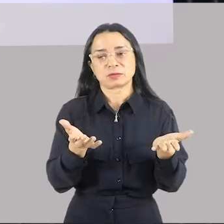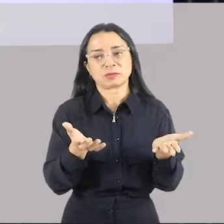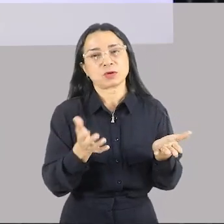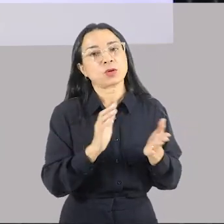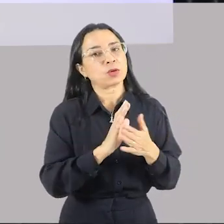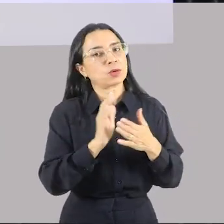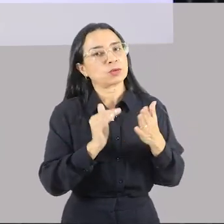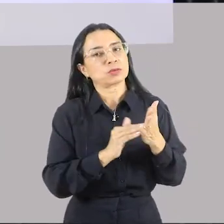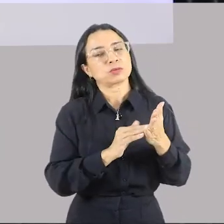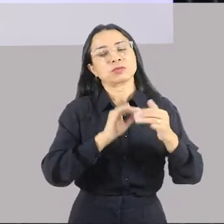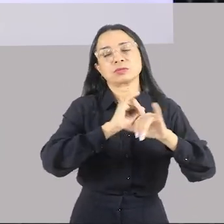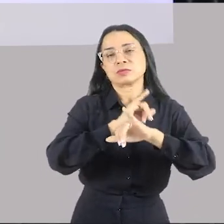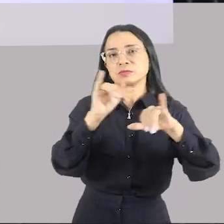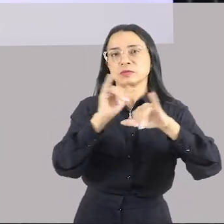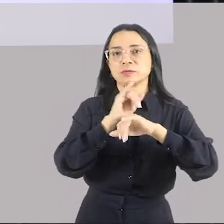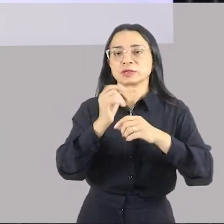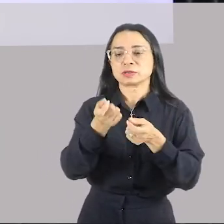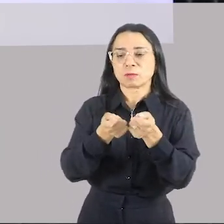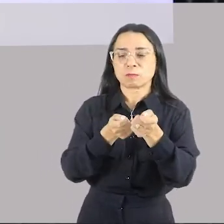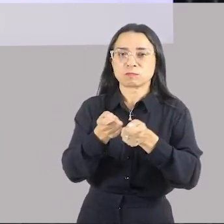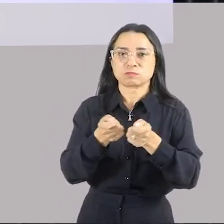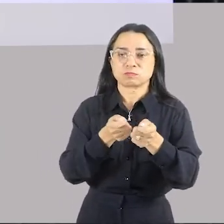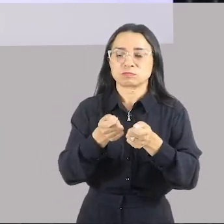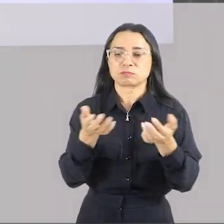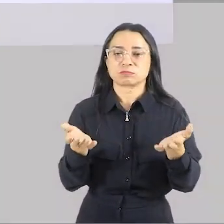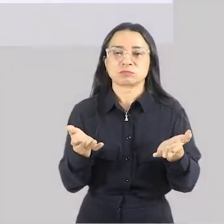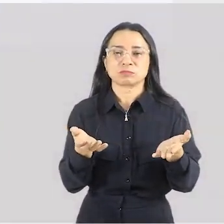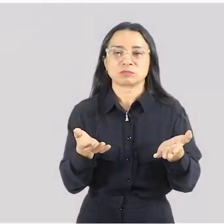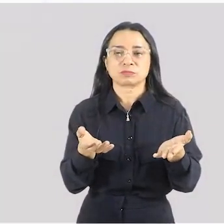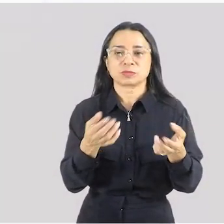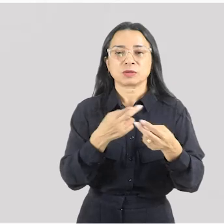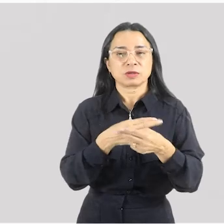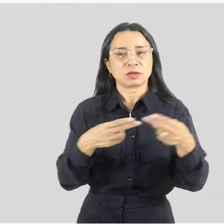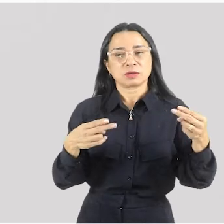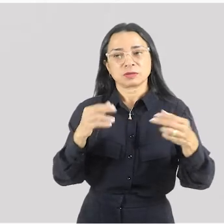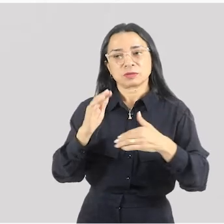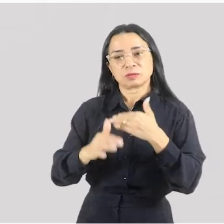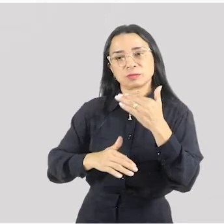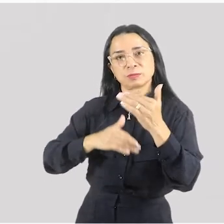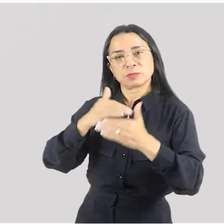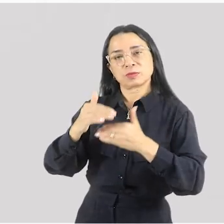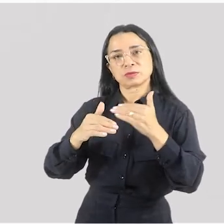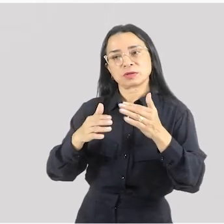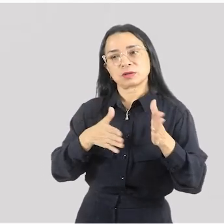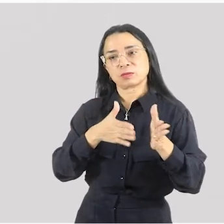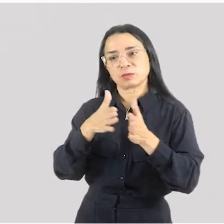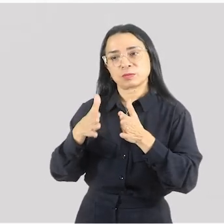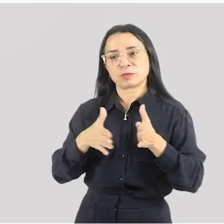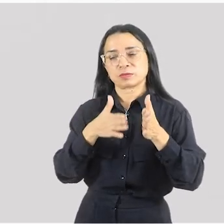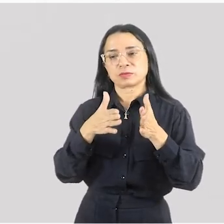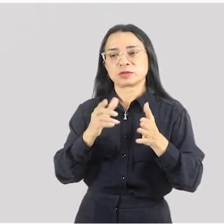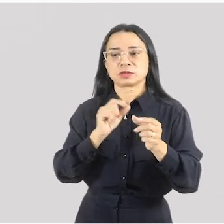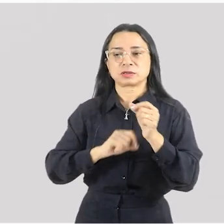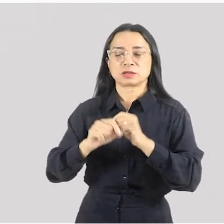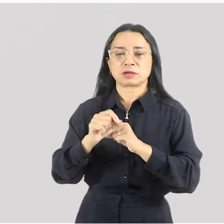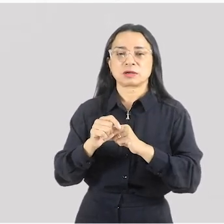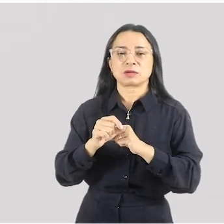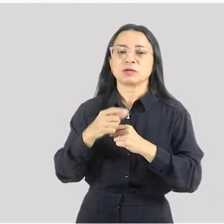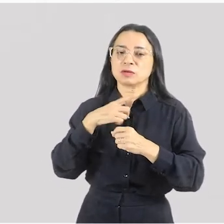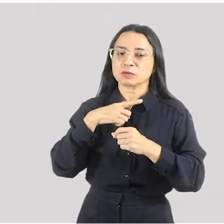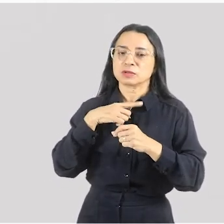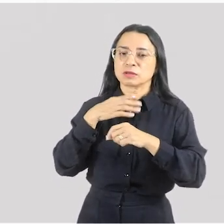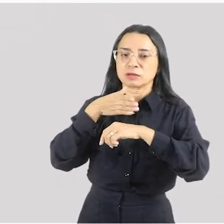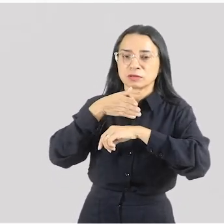certa forma, ela é manipulada. Os mais elementares processos de produção constituem intervenções no